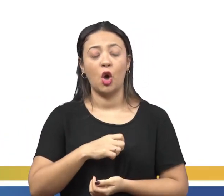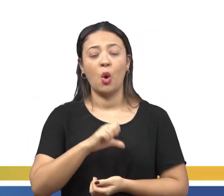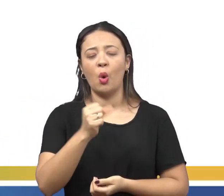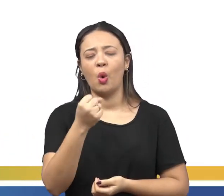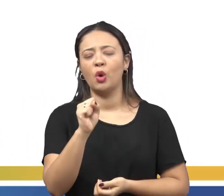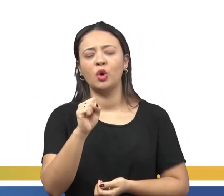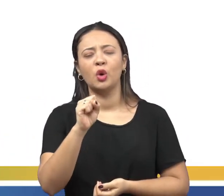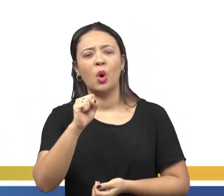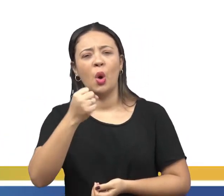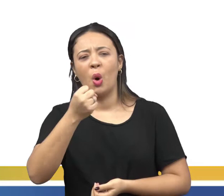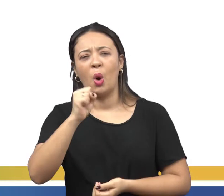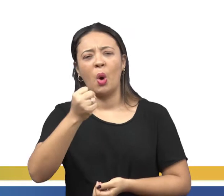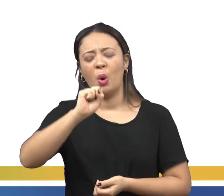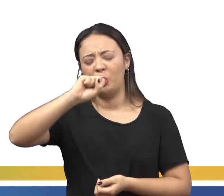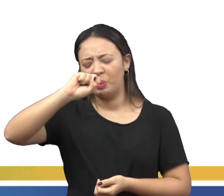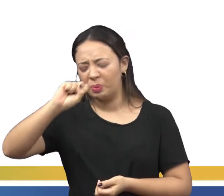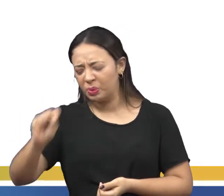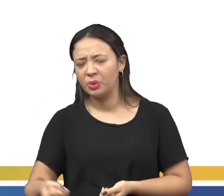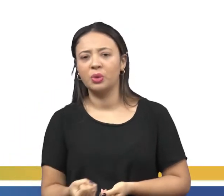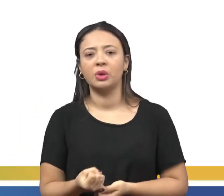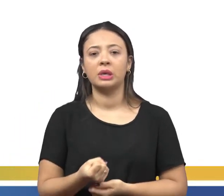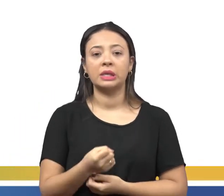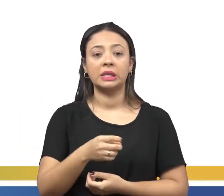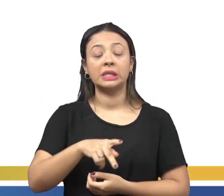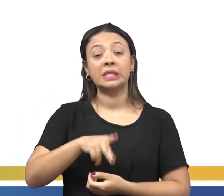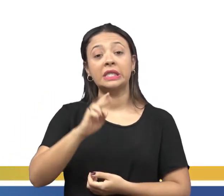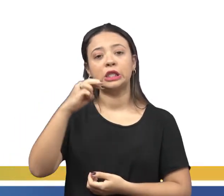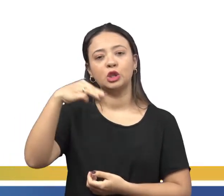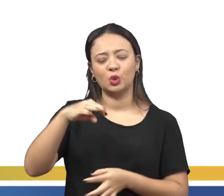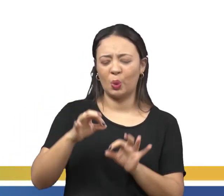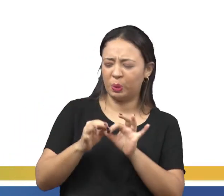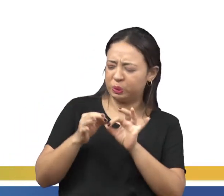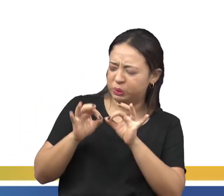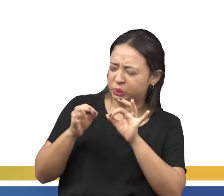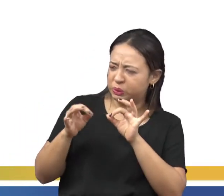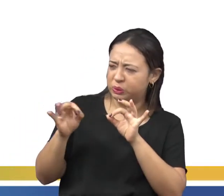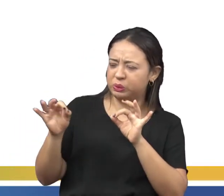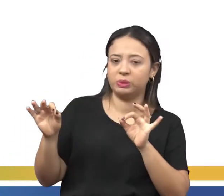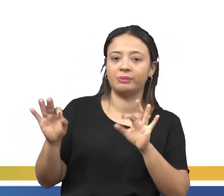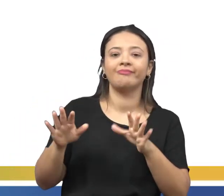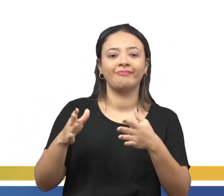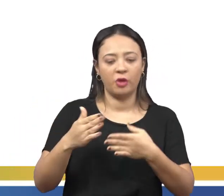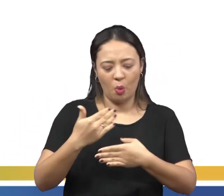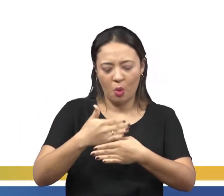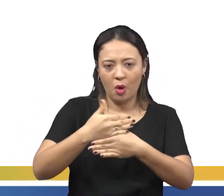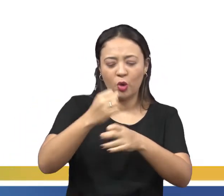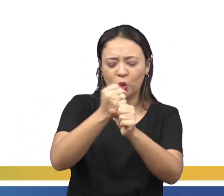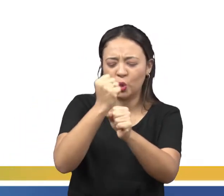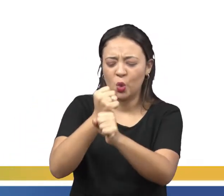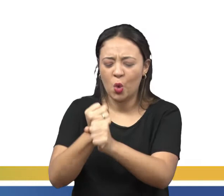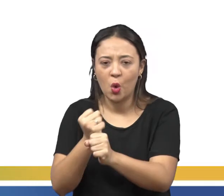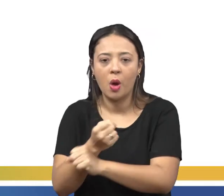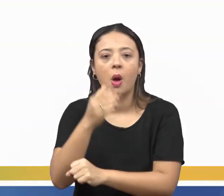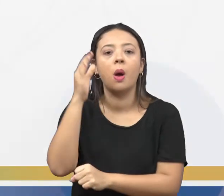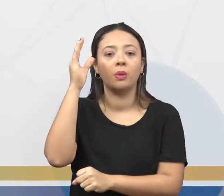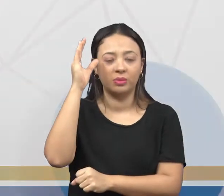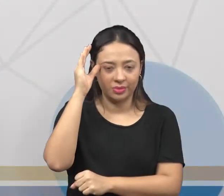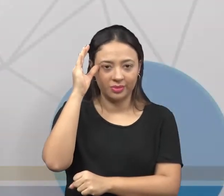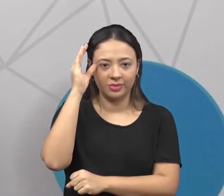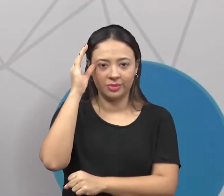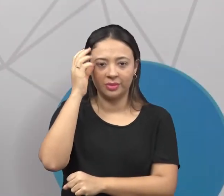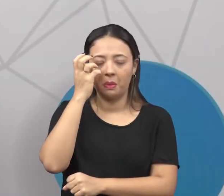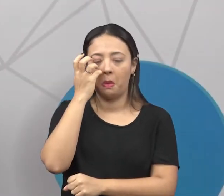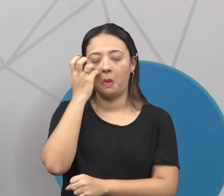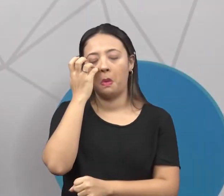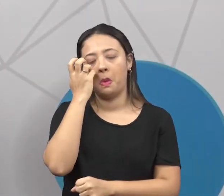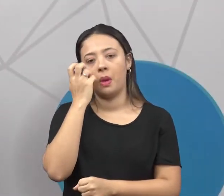8.850 quilômetros de extensão. Então, é uma muralha que realmente foi construída pelo chinês, né, para